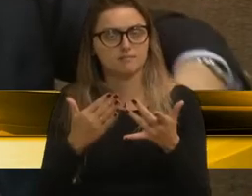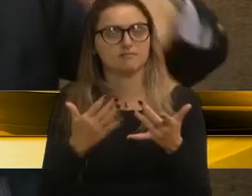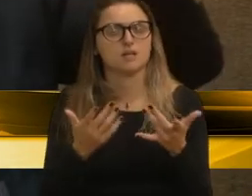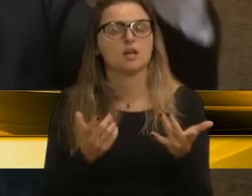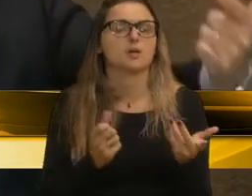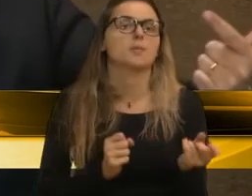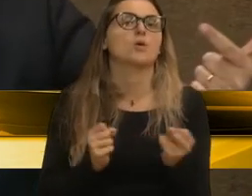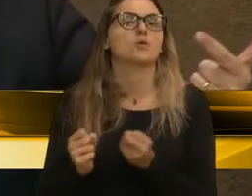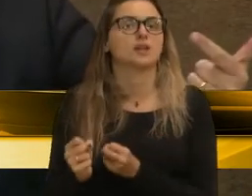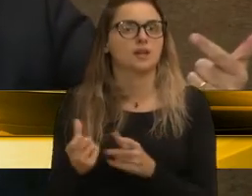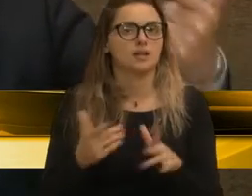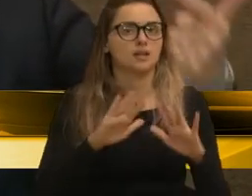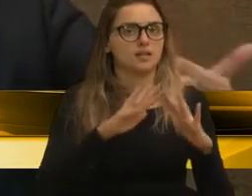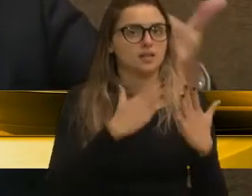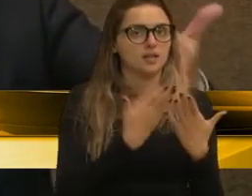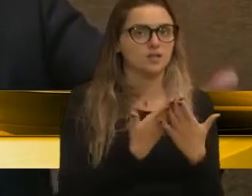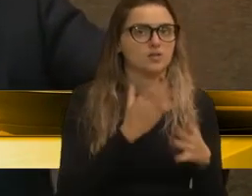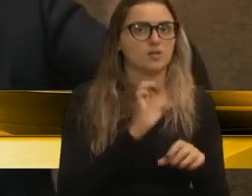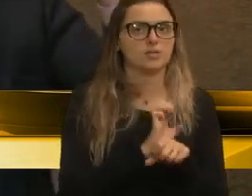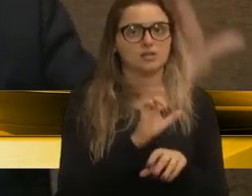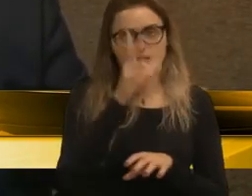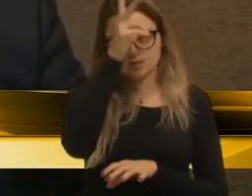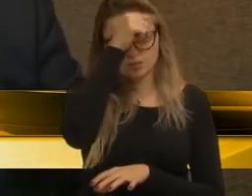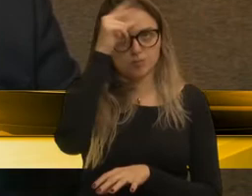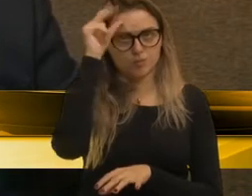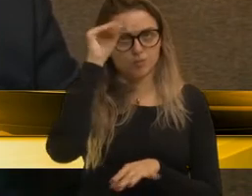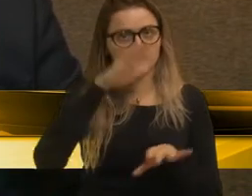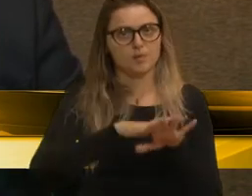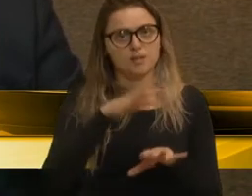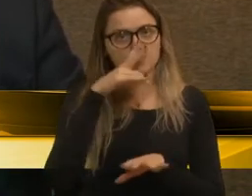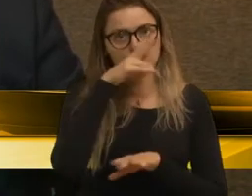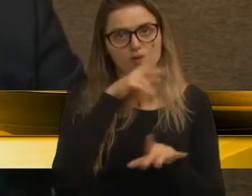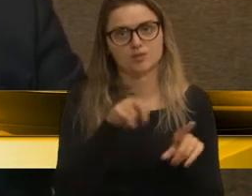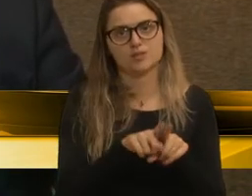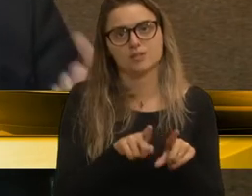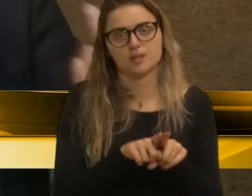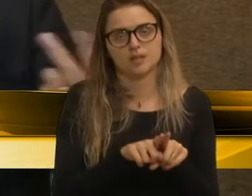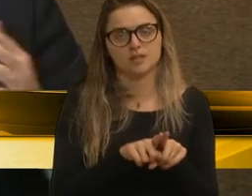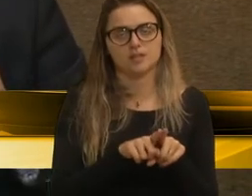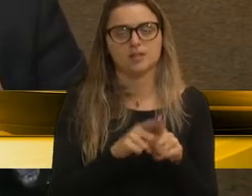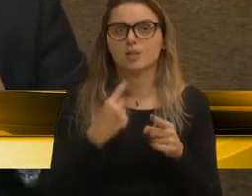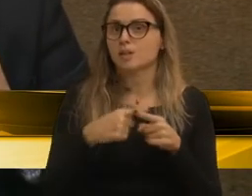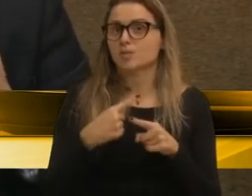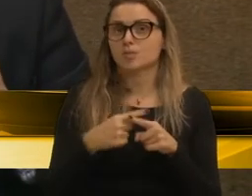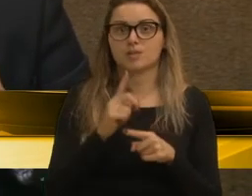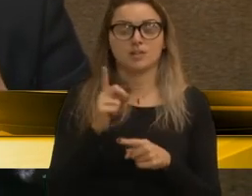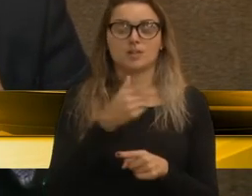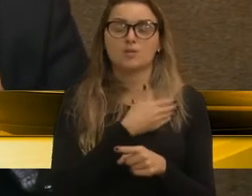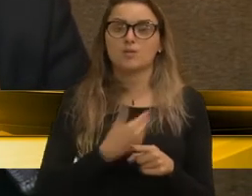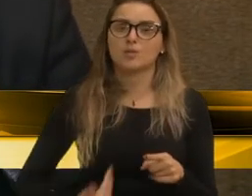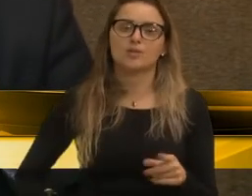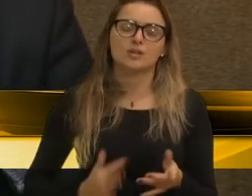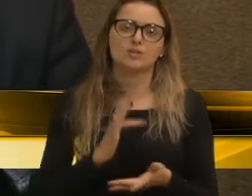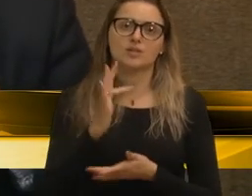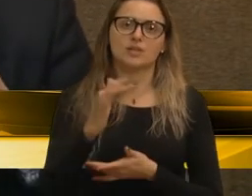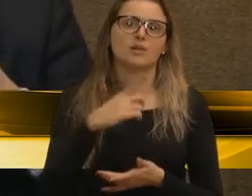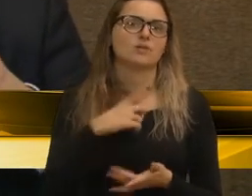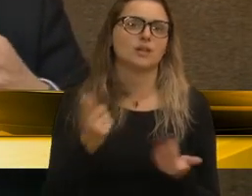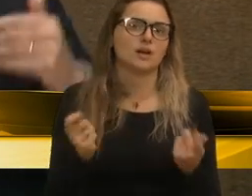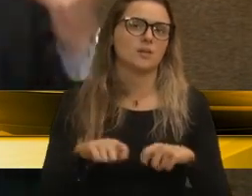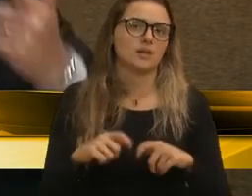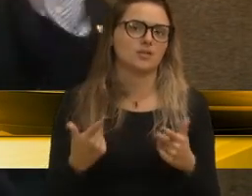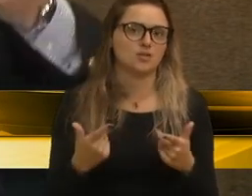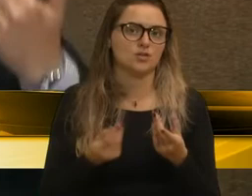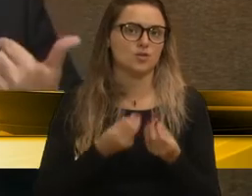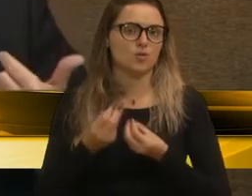e a escola estadual e municipal mais forte. Porque não é o governo federal que tem condições de poder